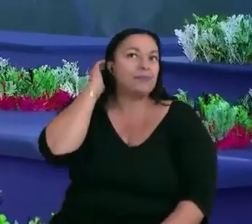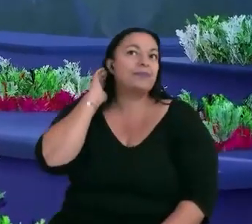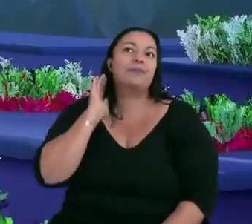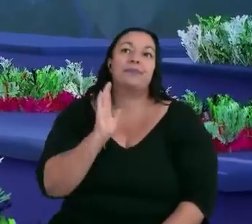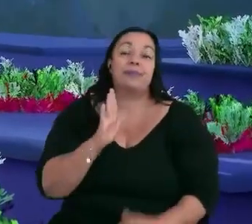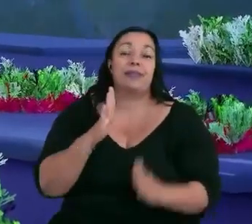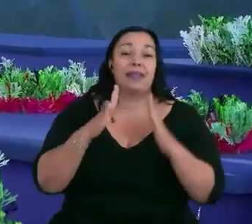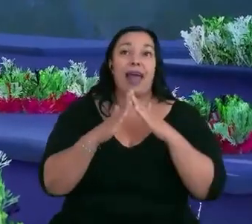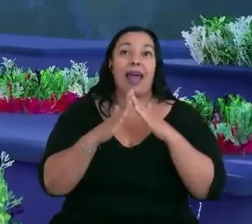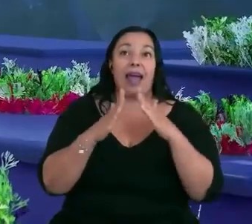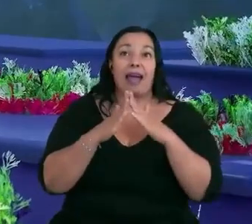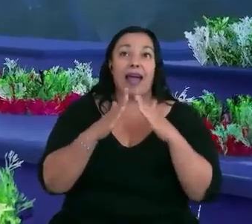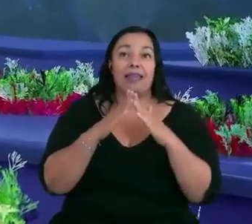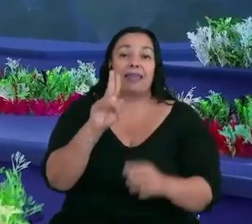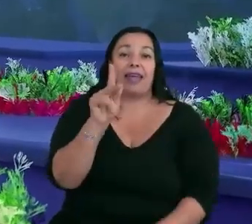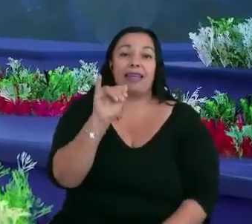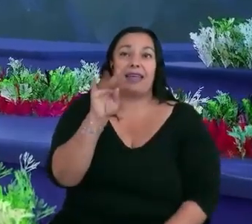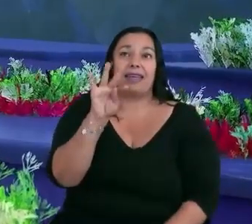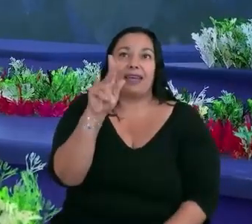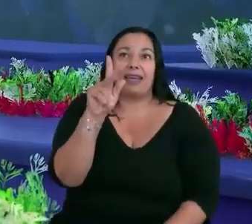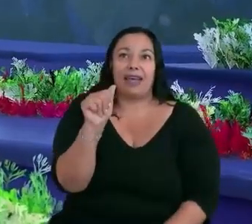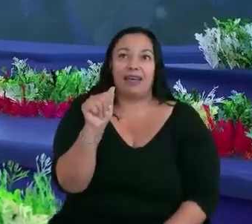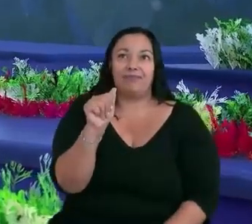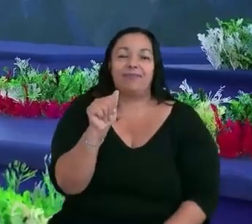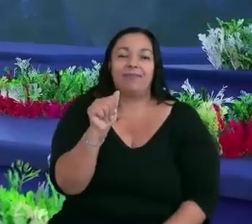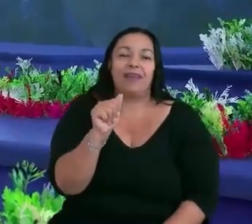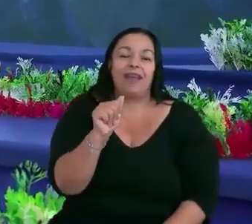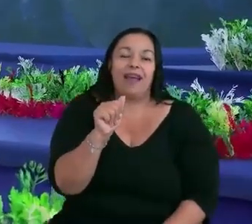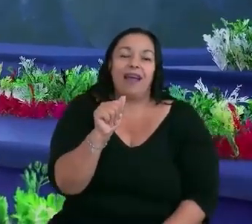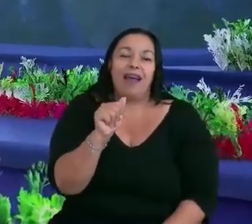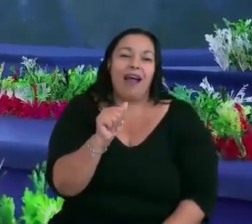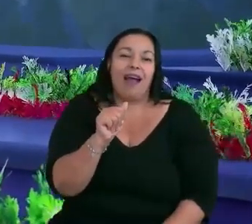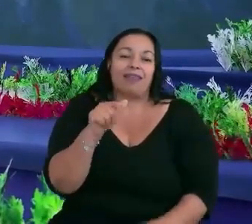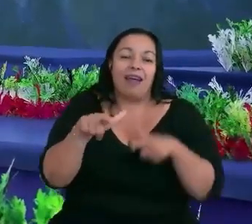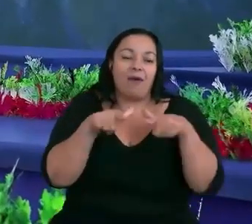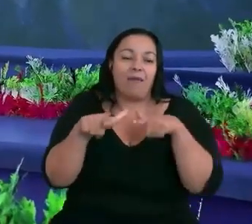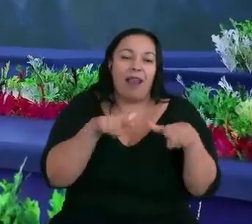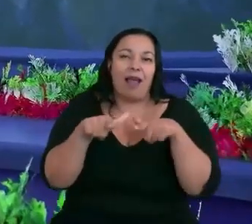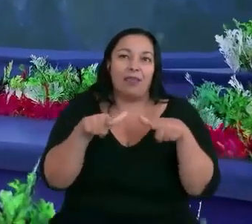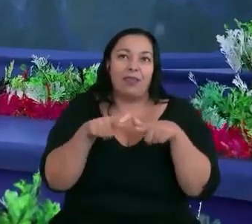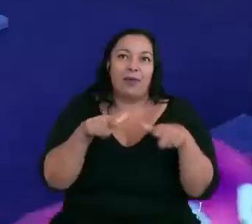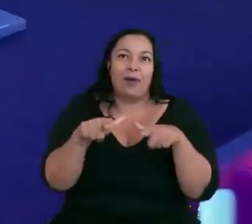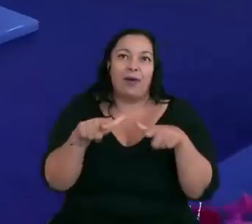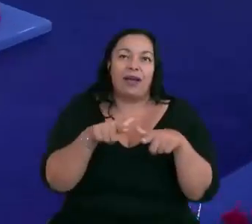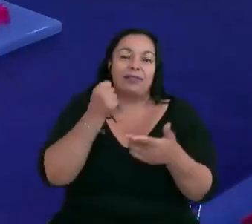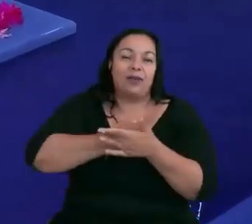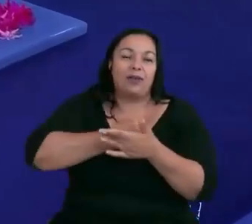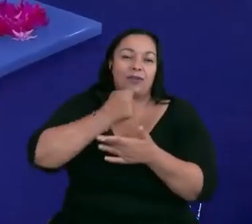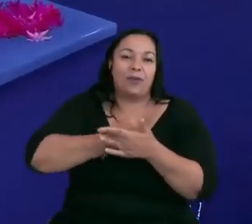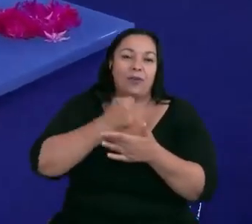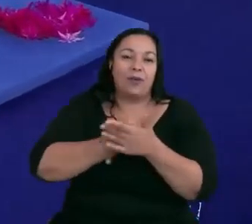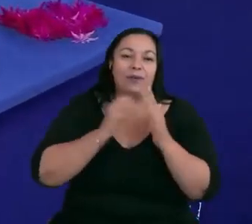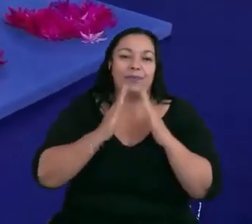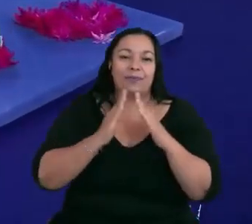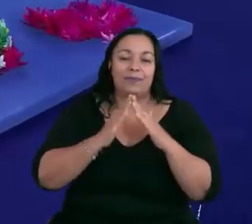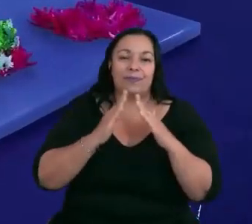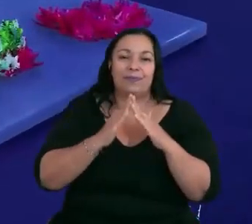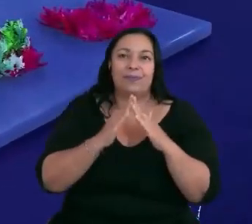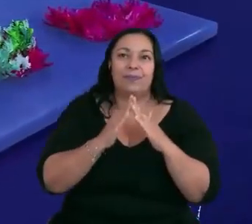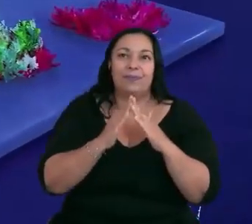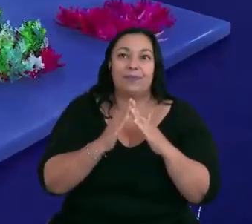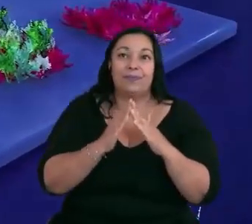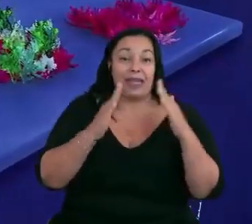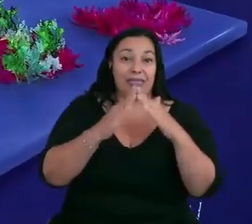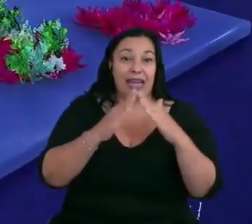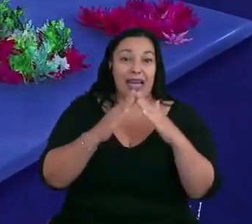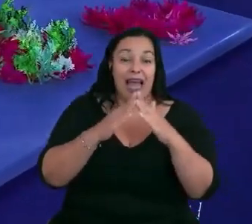da Kika. Ela é uma foquinha muito trabalhadora e construiu esse lar com o suor do seu trabalho. Sabe essa casa super moderna?